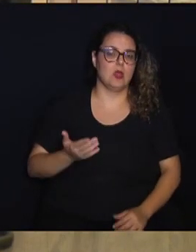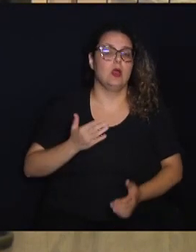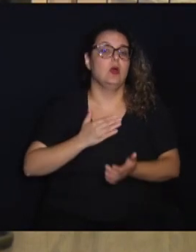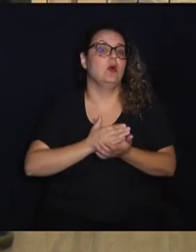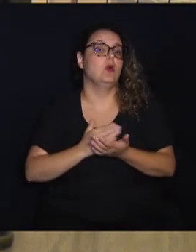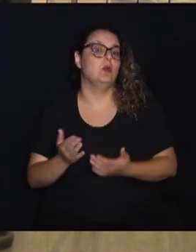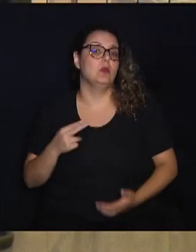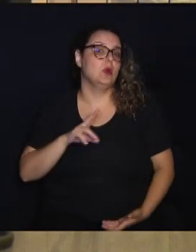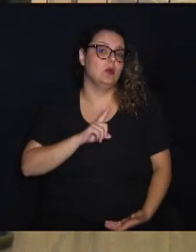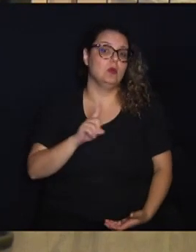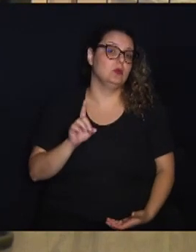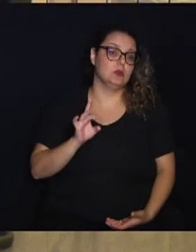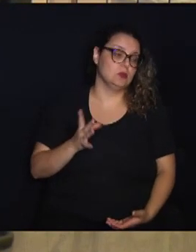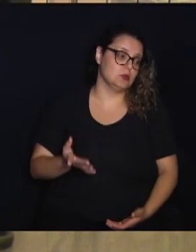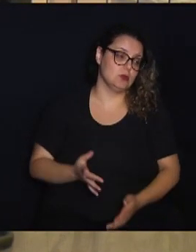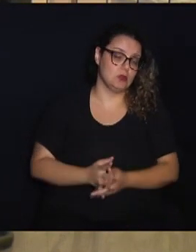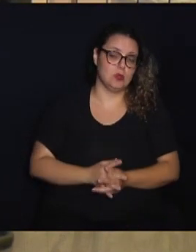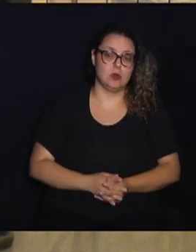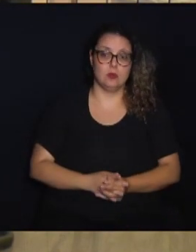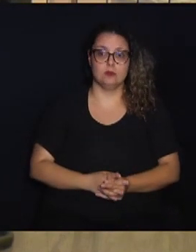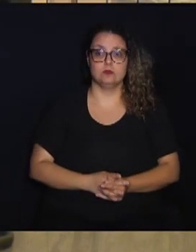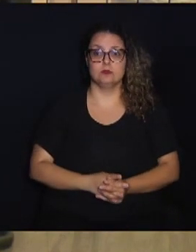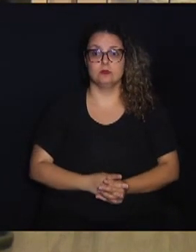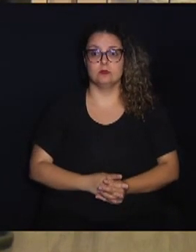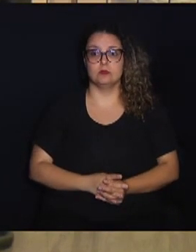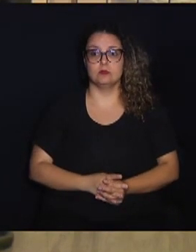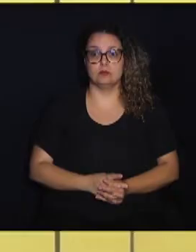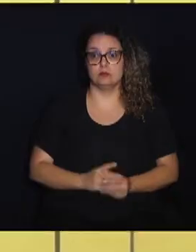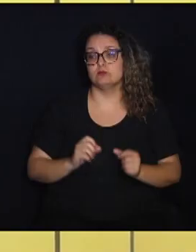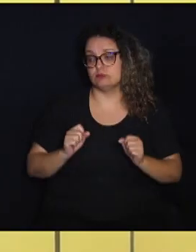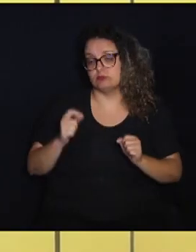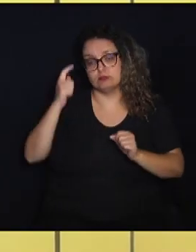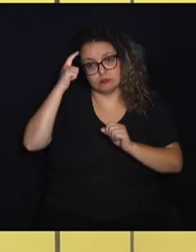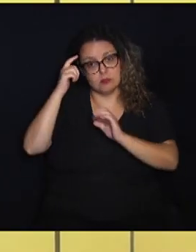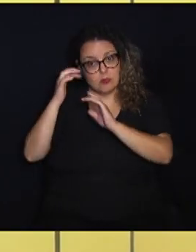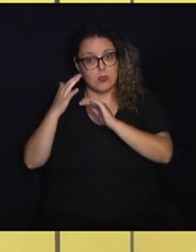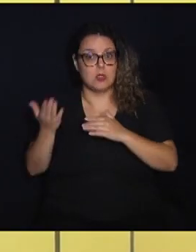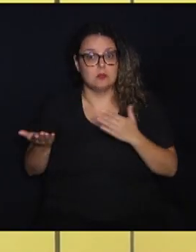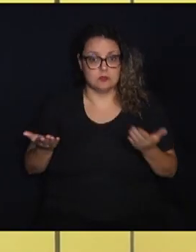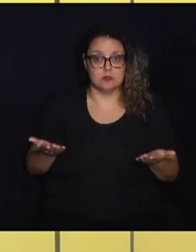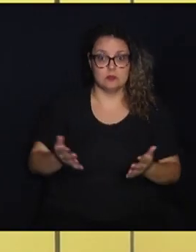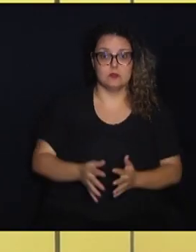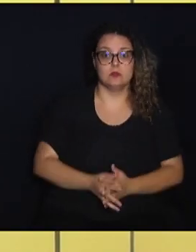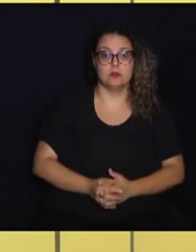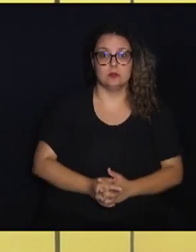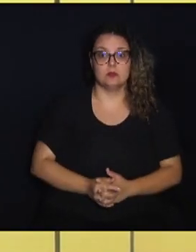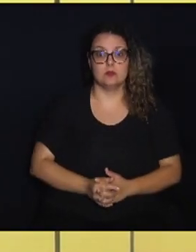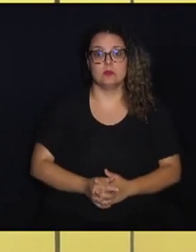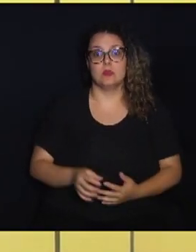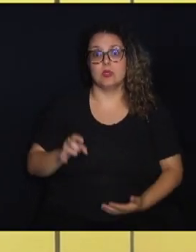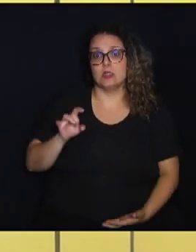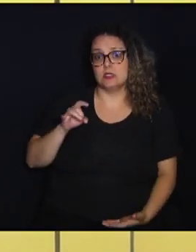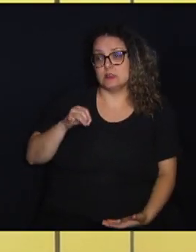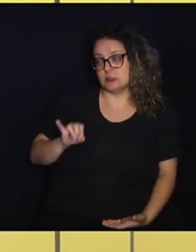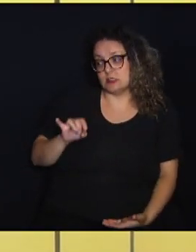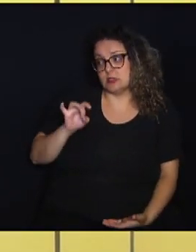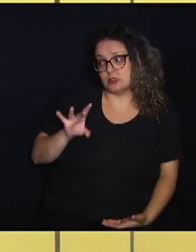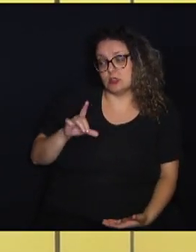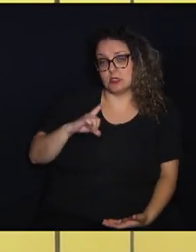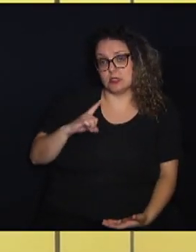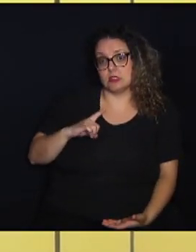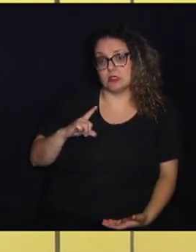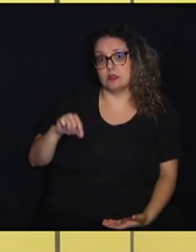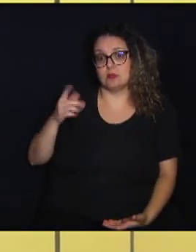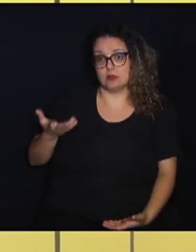ou não necessariamente? A gente pode pensar nos dois lados. A pessoa, se só tem essa opção, seria o ideal